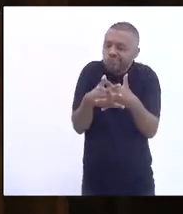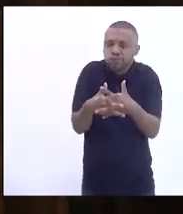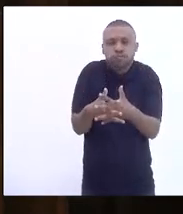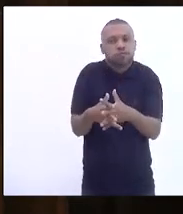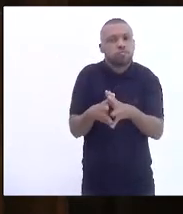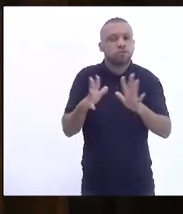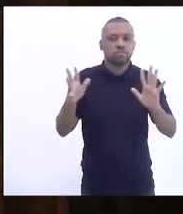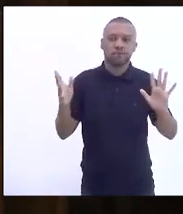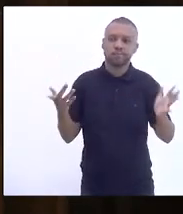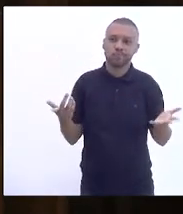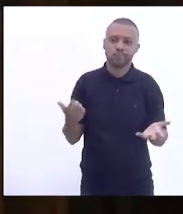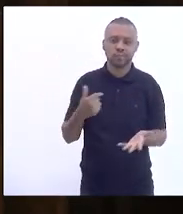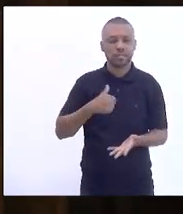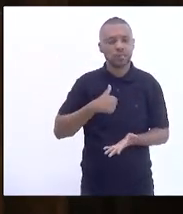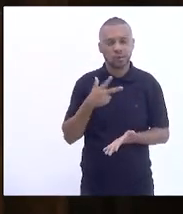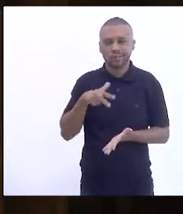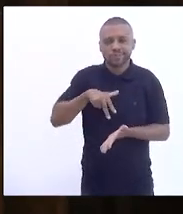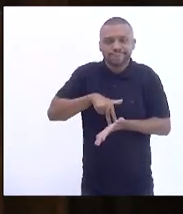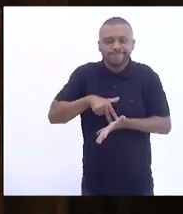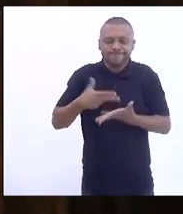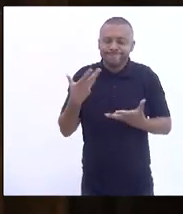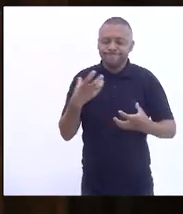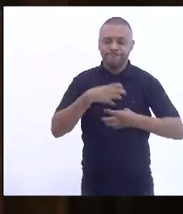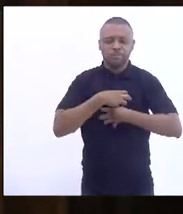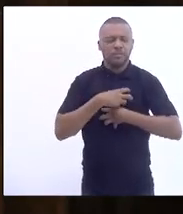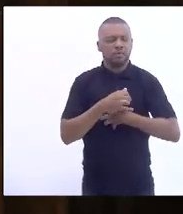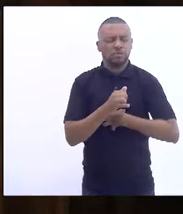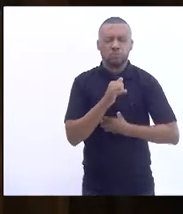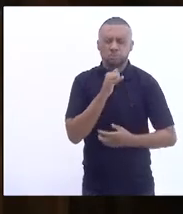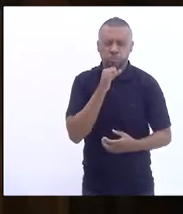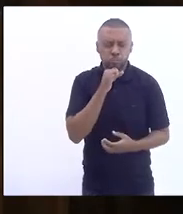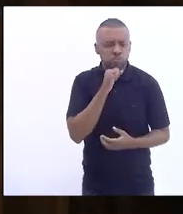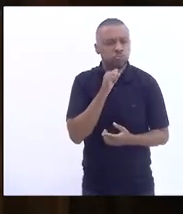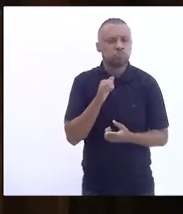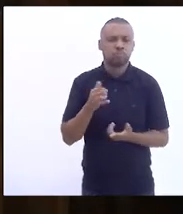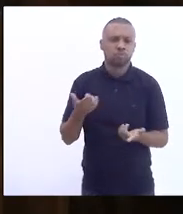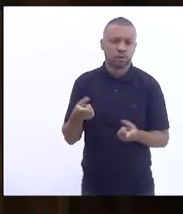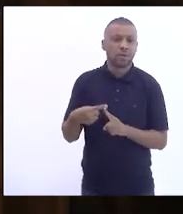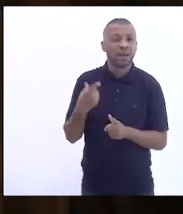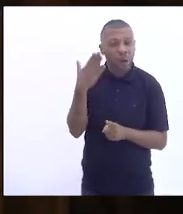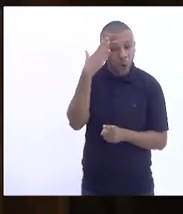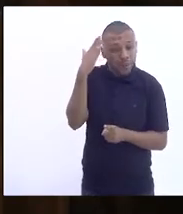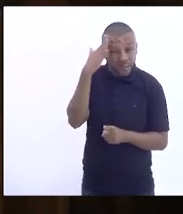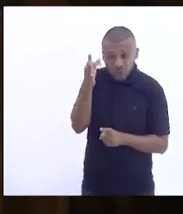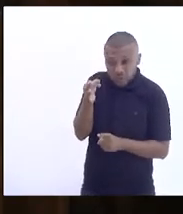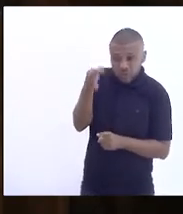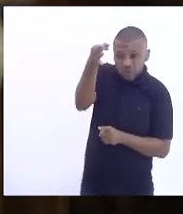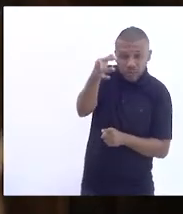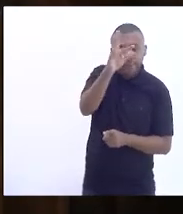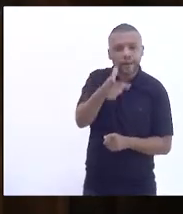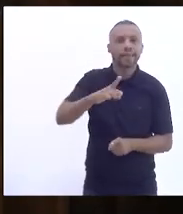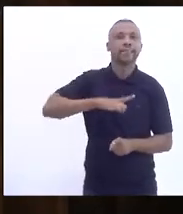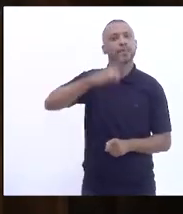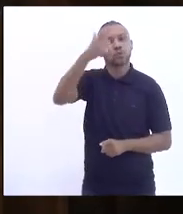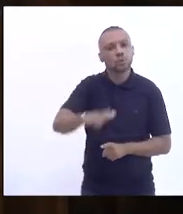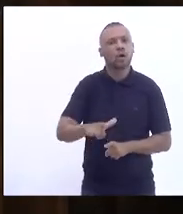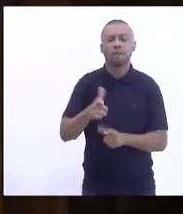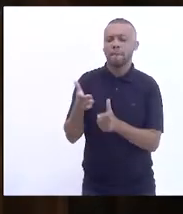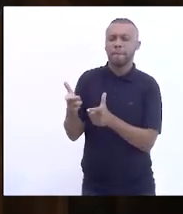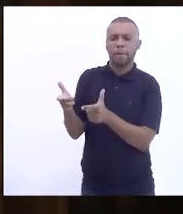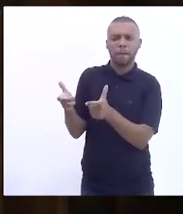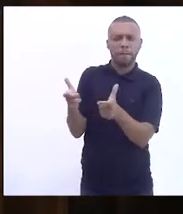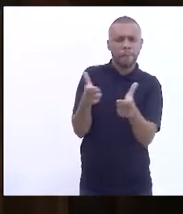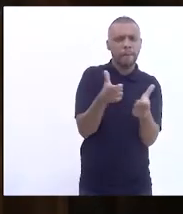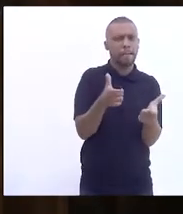e eu tô muito triste porque eu sei que vai vem outras favela